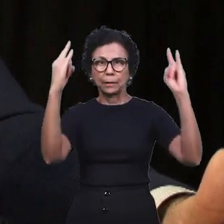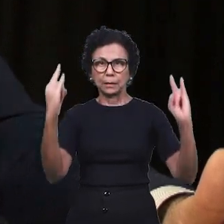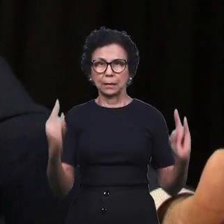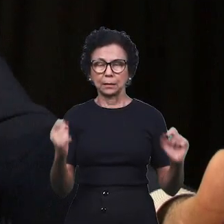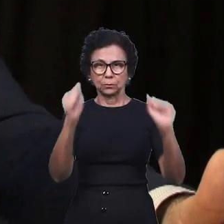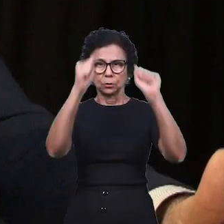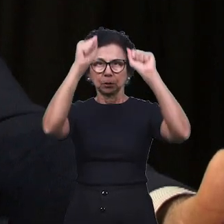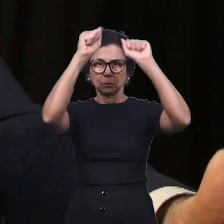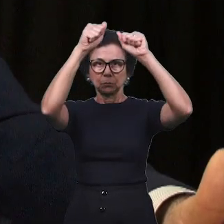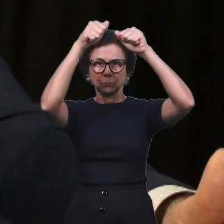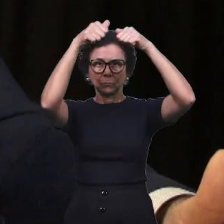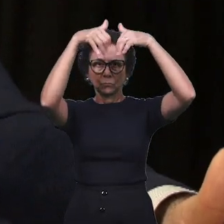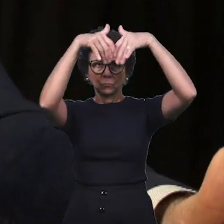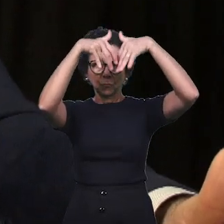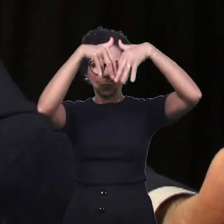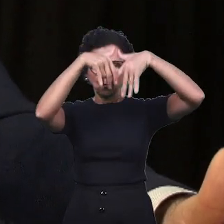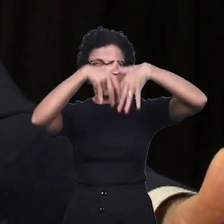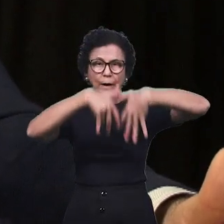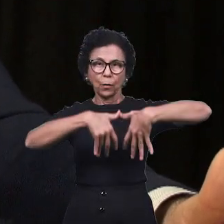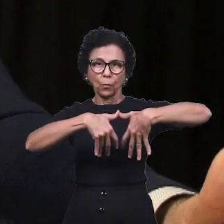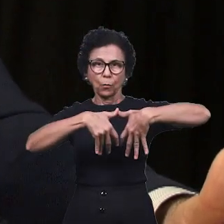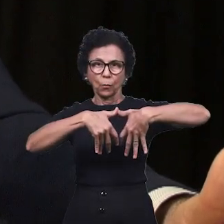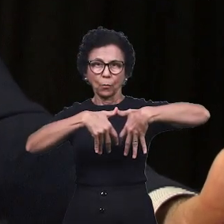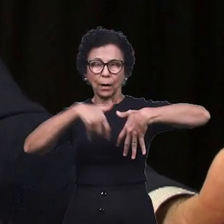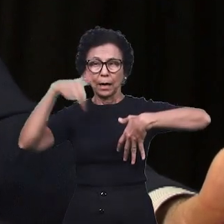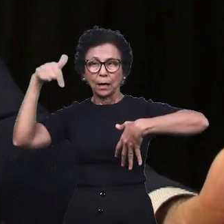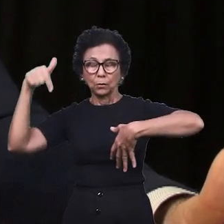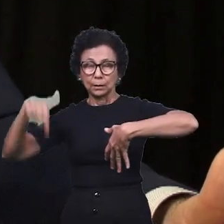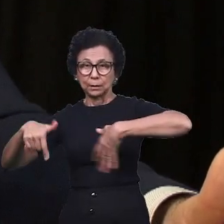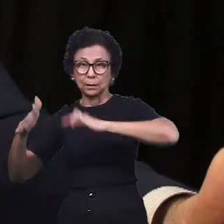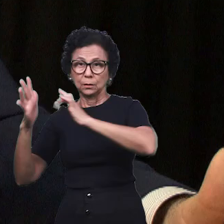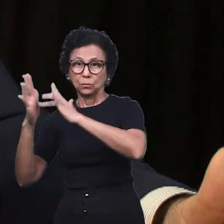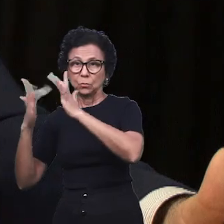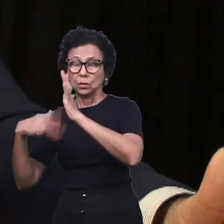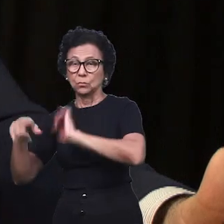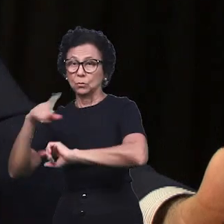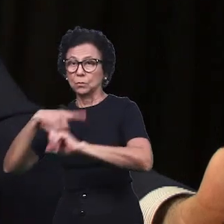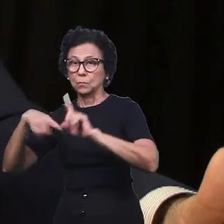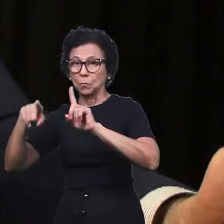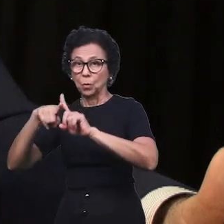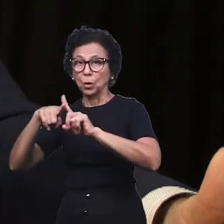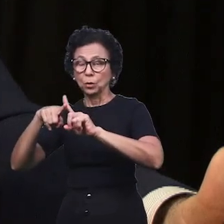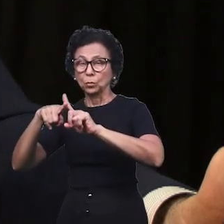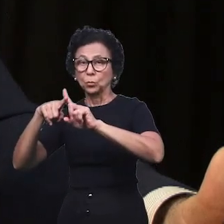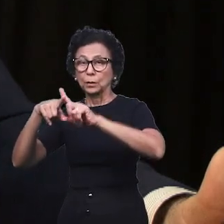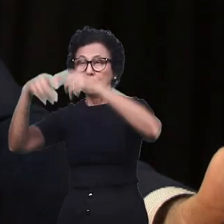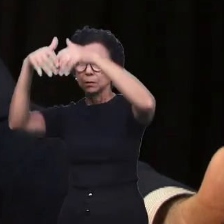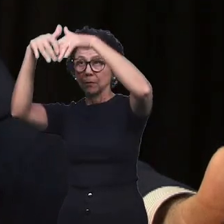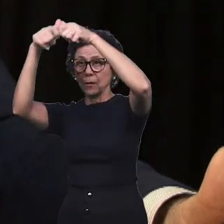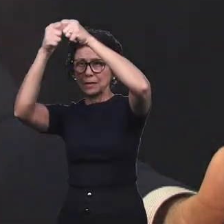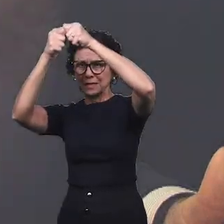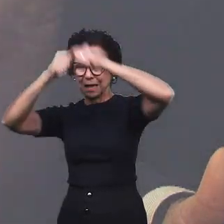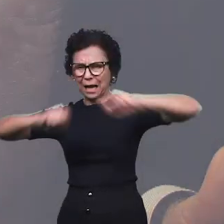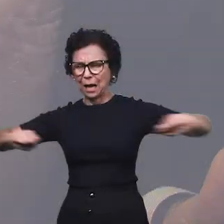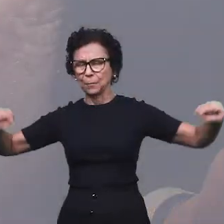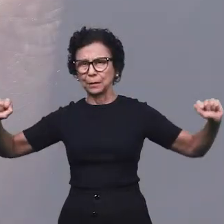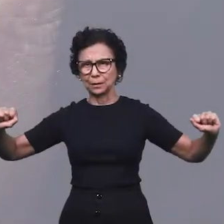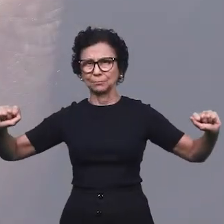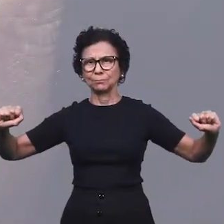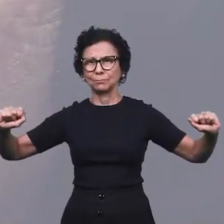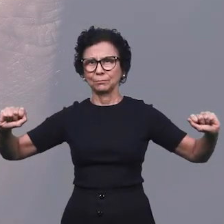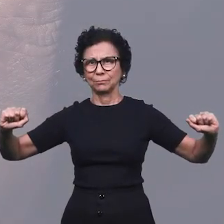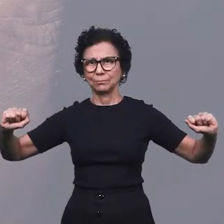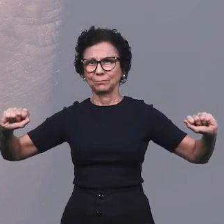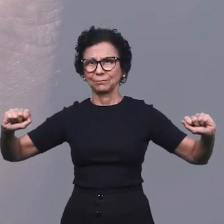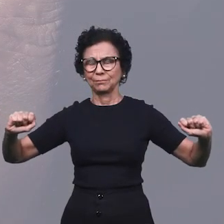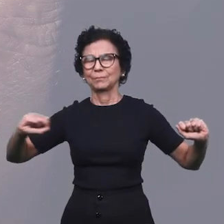salvação em Jesus. Então, o culto para nós é isso. É uma alegria de salvação em Jesus. Alegrei-me quando me disseram, vamos